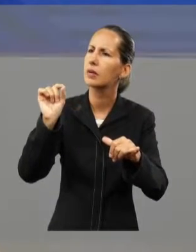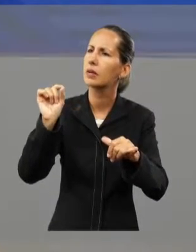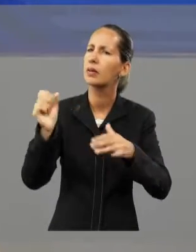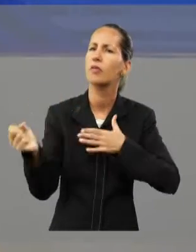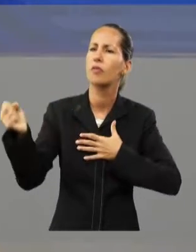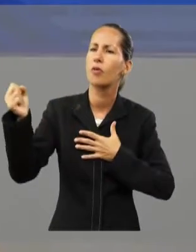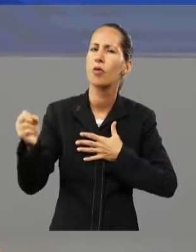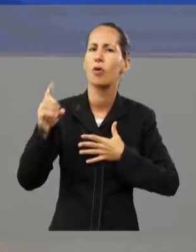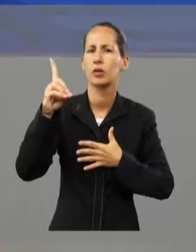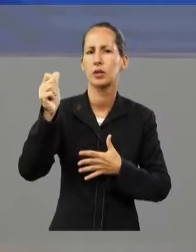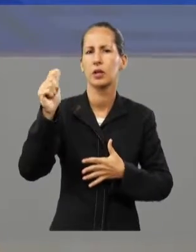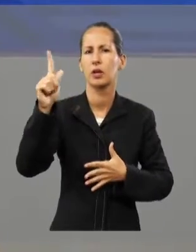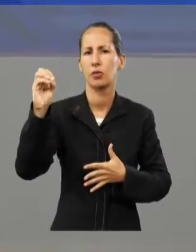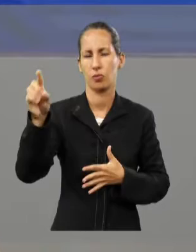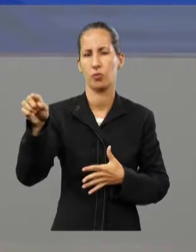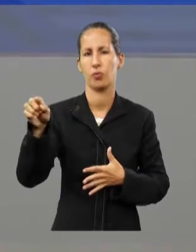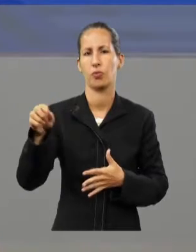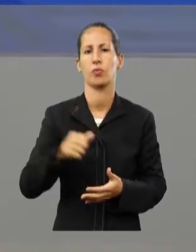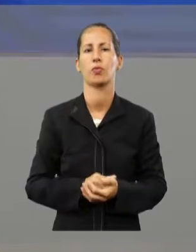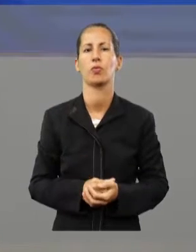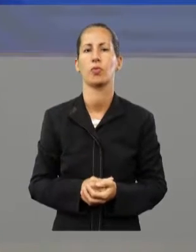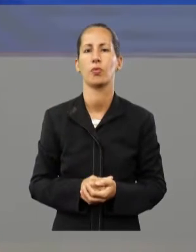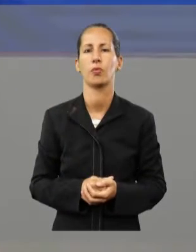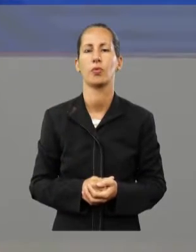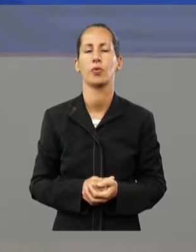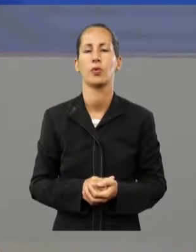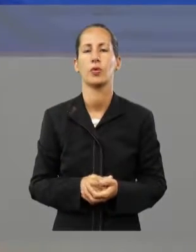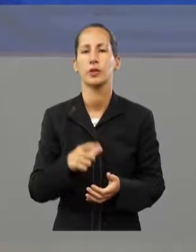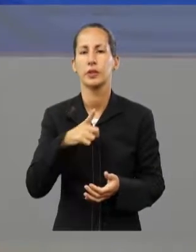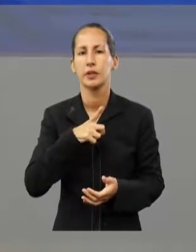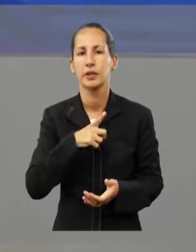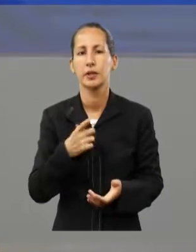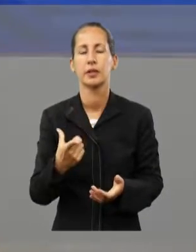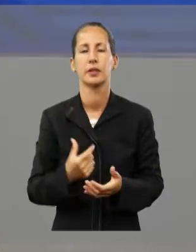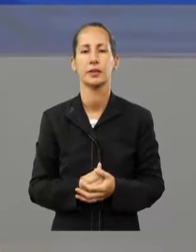pro Forró da Rua. Toda casa de show tem o quê?